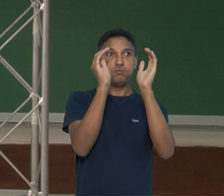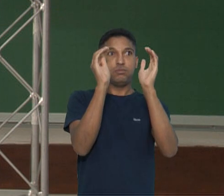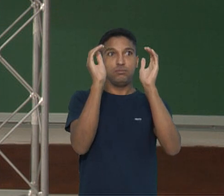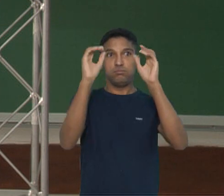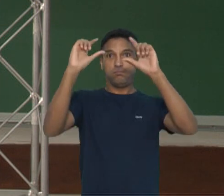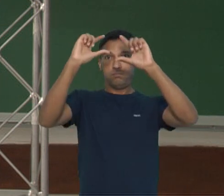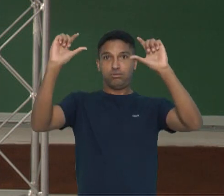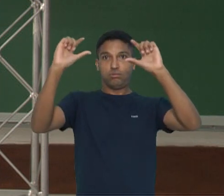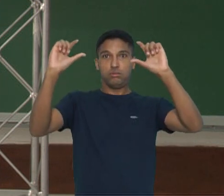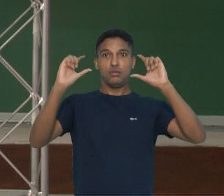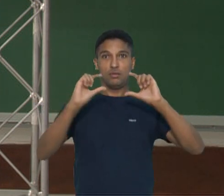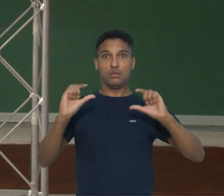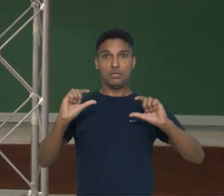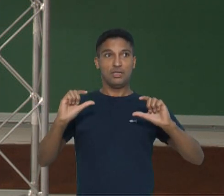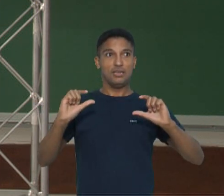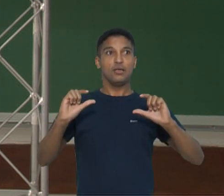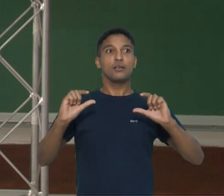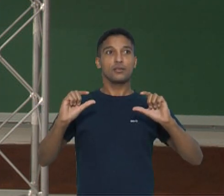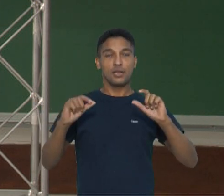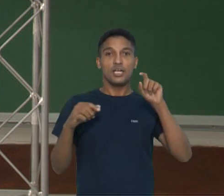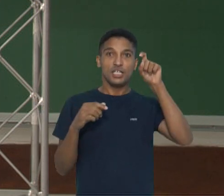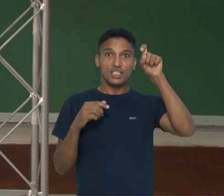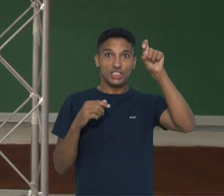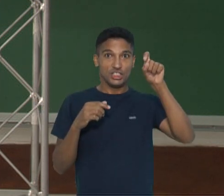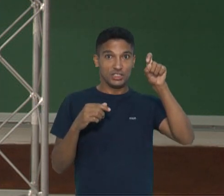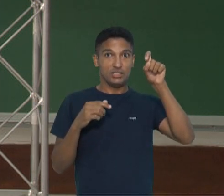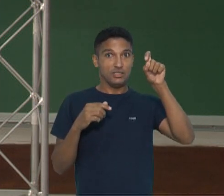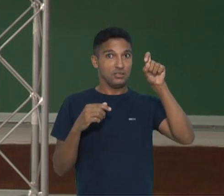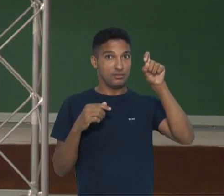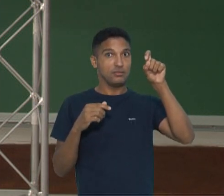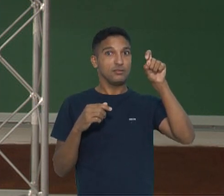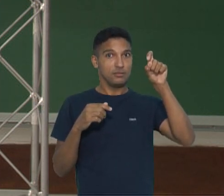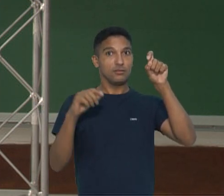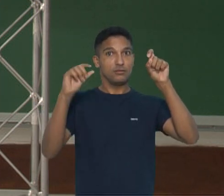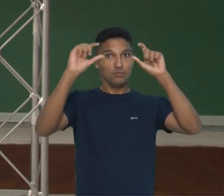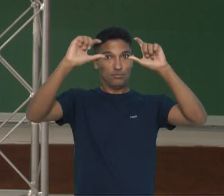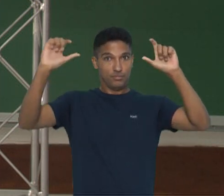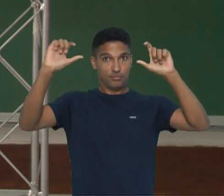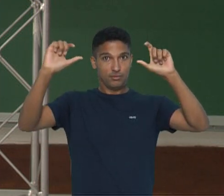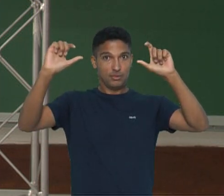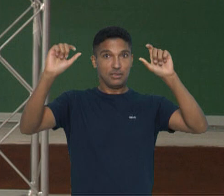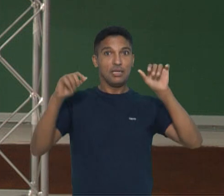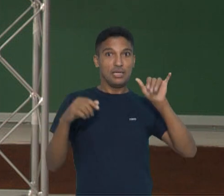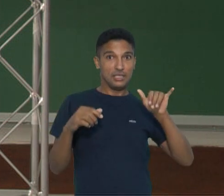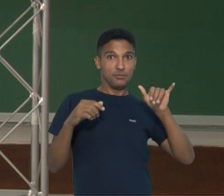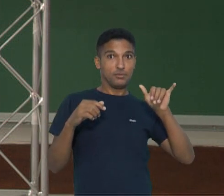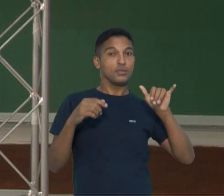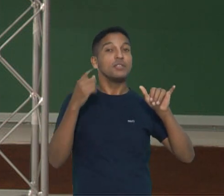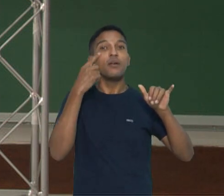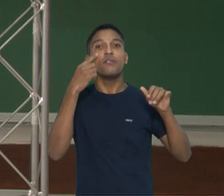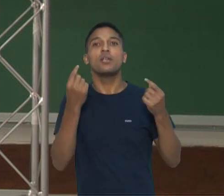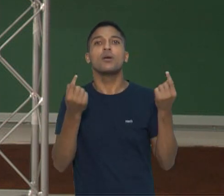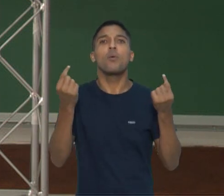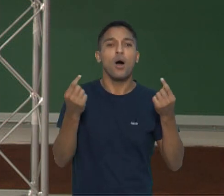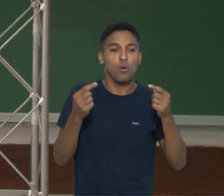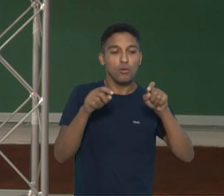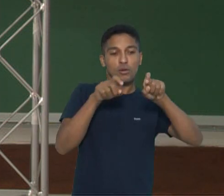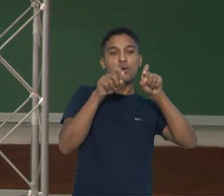mudar de posição para estar sempre acima do A. Aí você vai conseguir identificar em qual dos